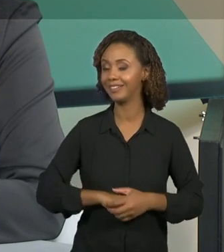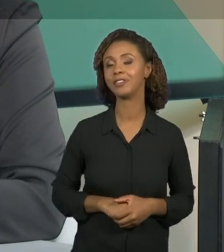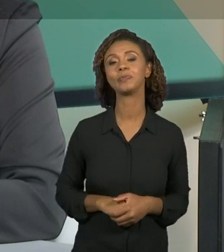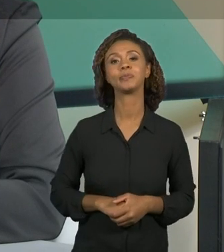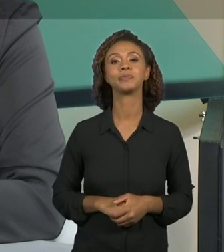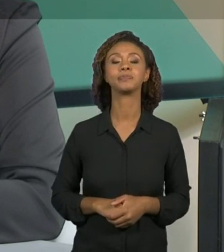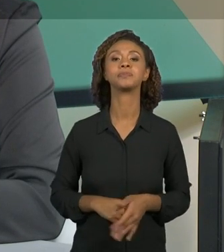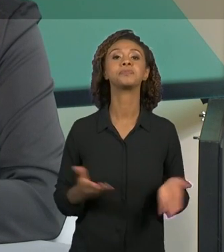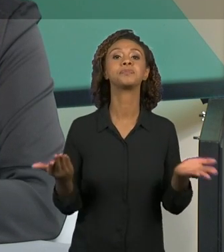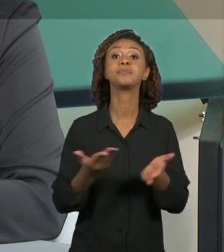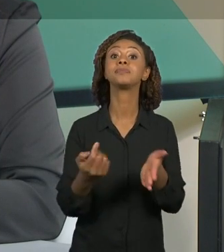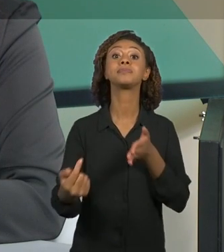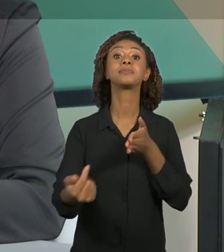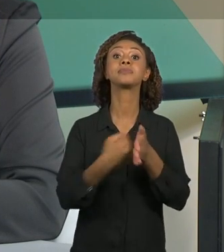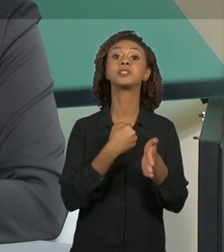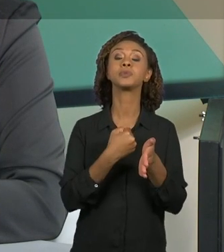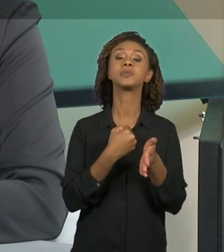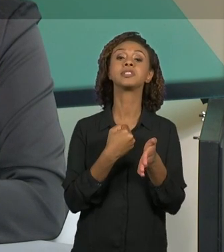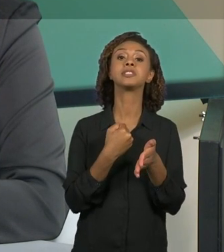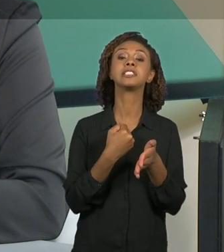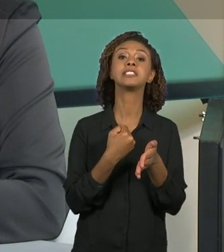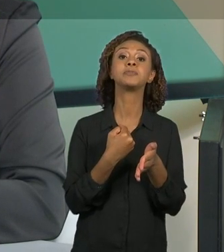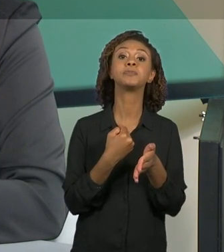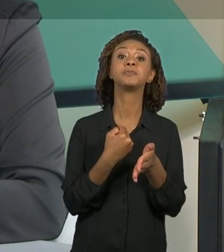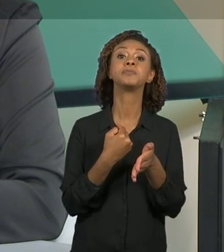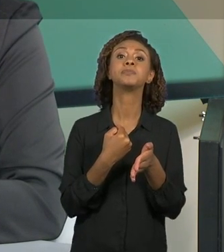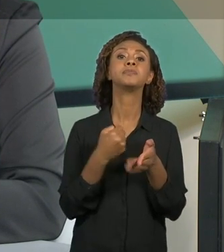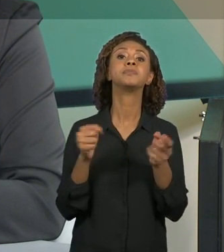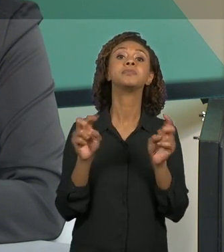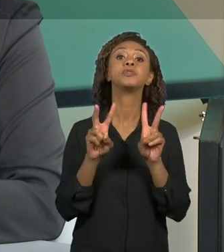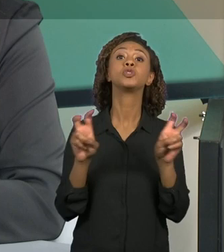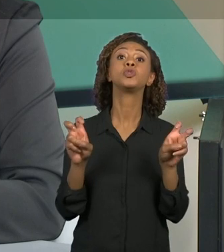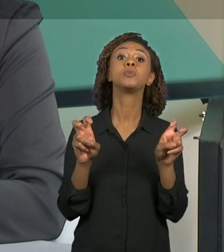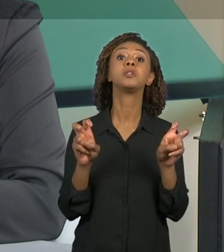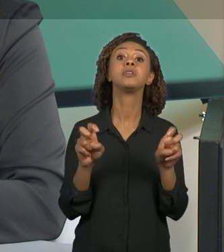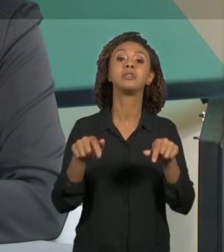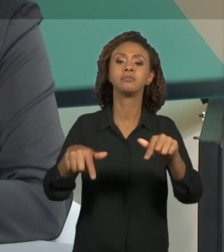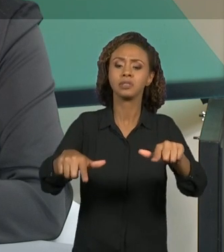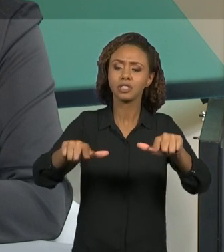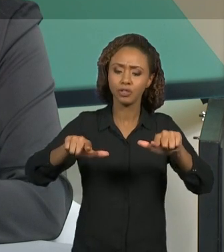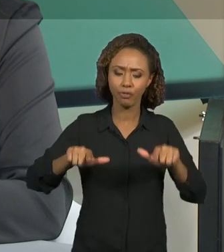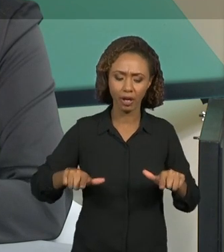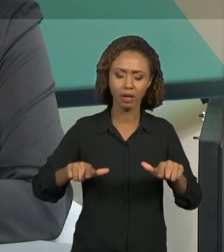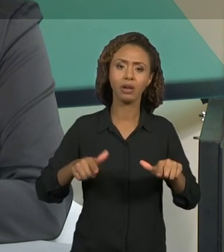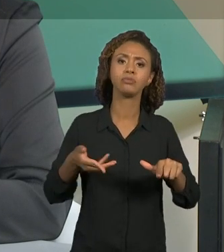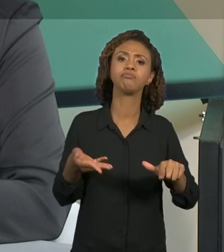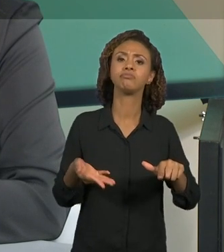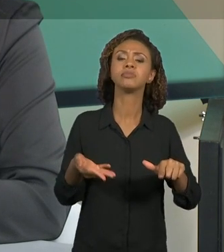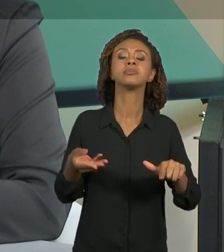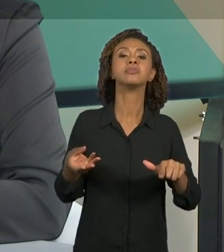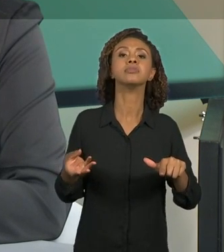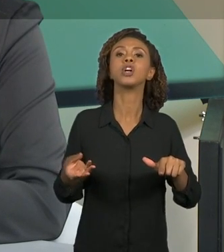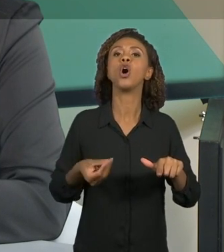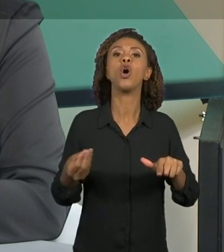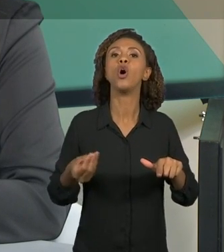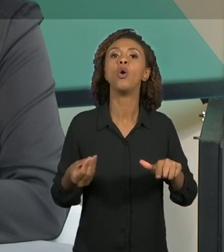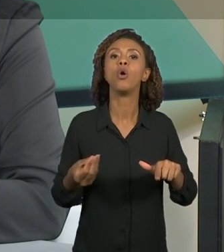eu tenho uma pergunta aqui que vai falar sobre e como que ela vai ser